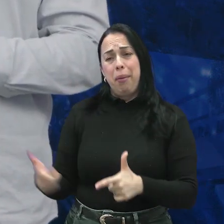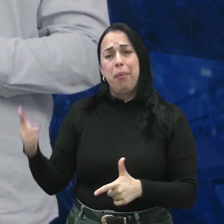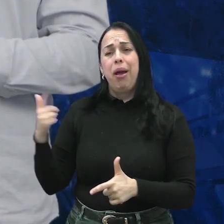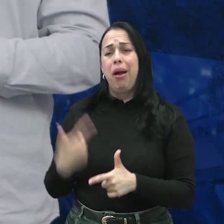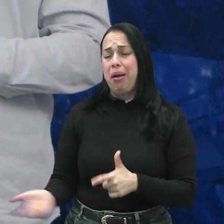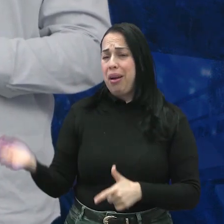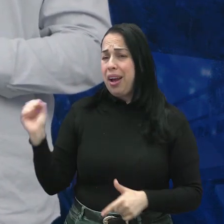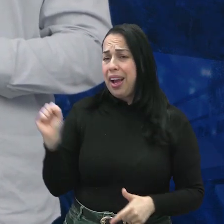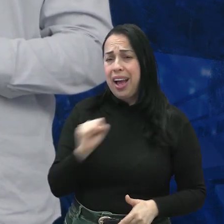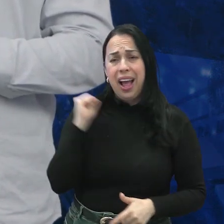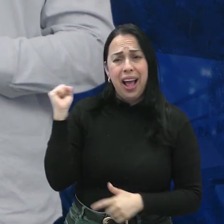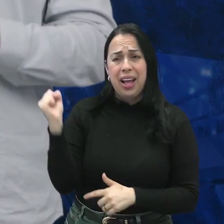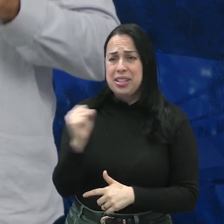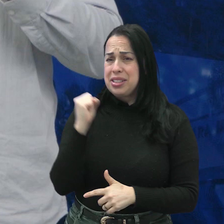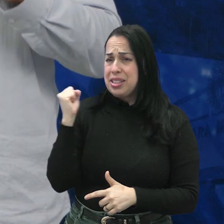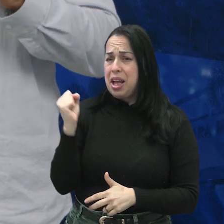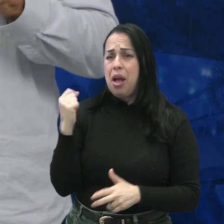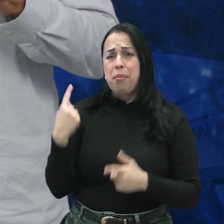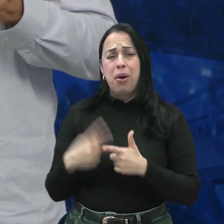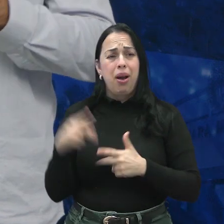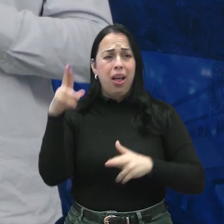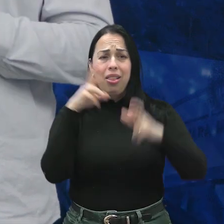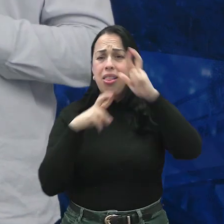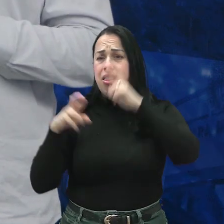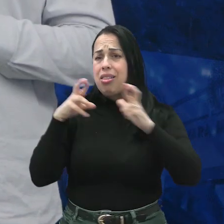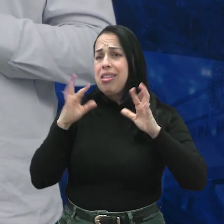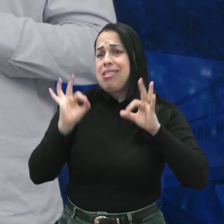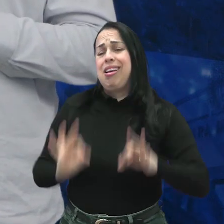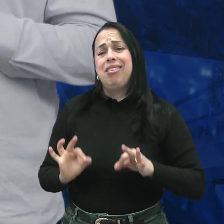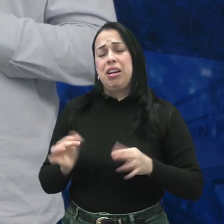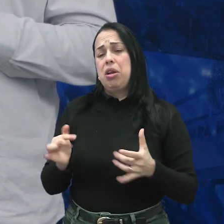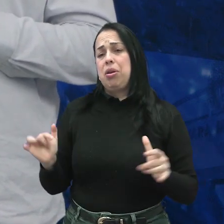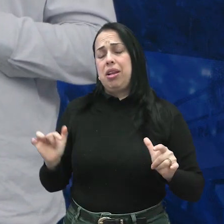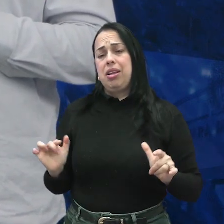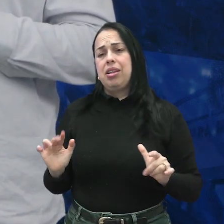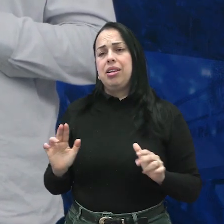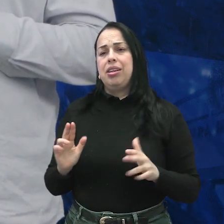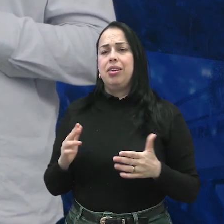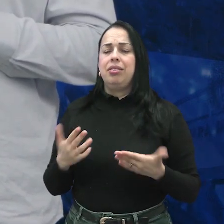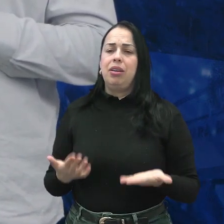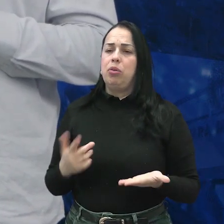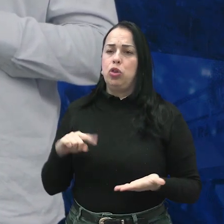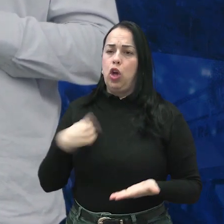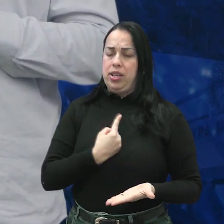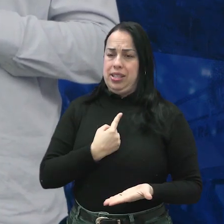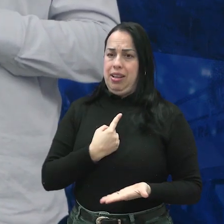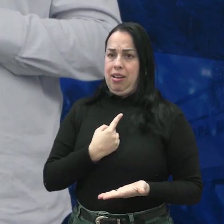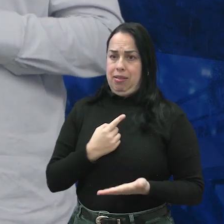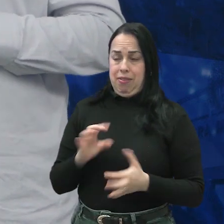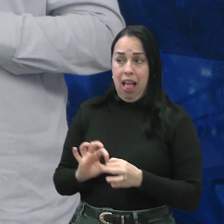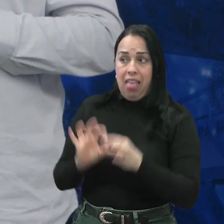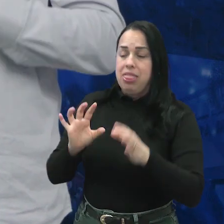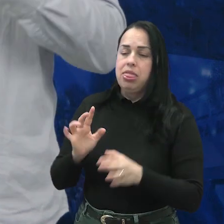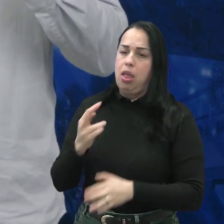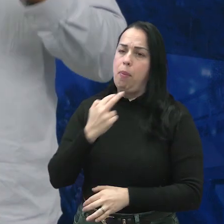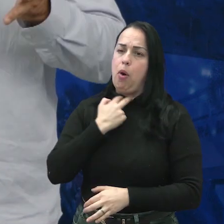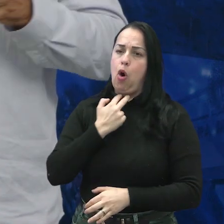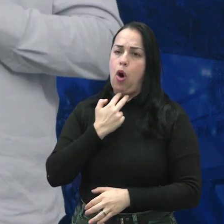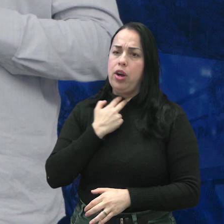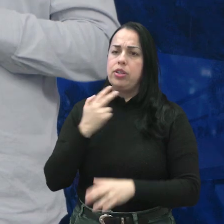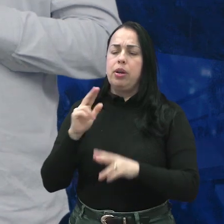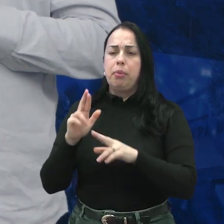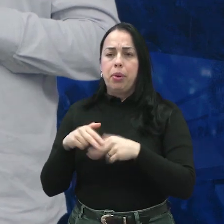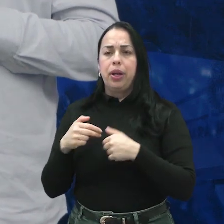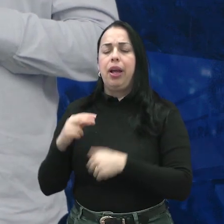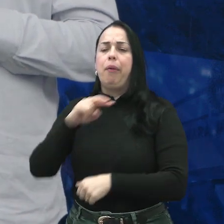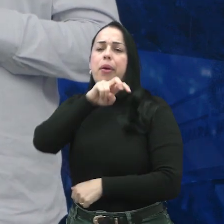grave para a fiscalização adequada. Então, nós não podemos permitir que isso aconteça, porque o IBAMA, a